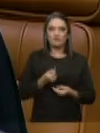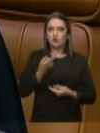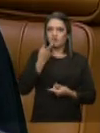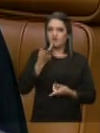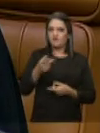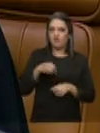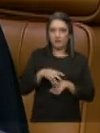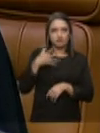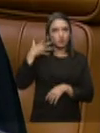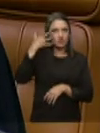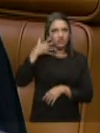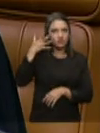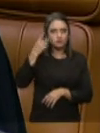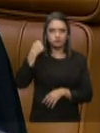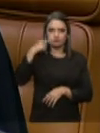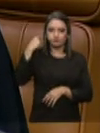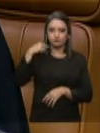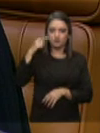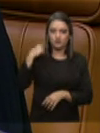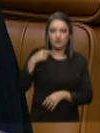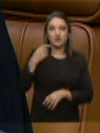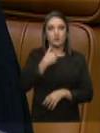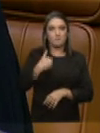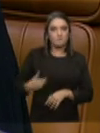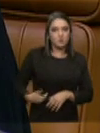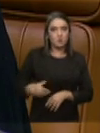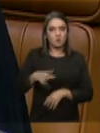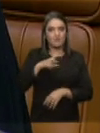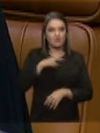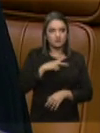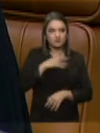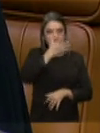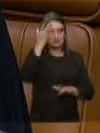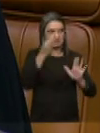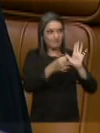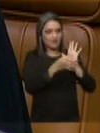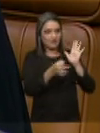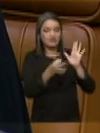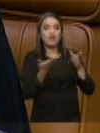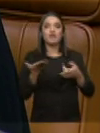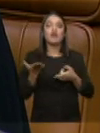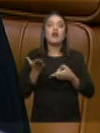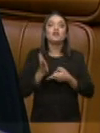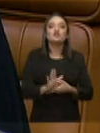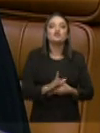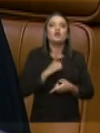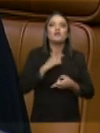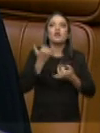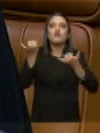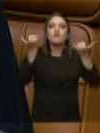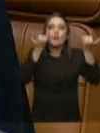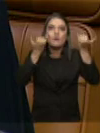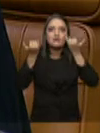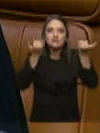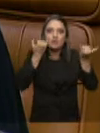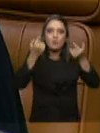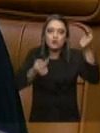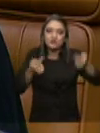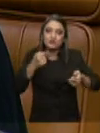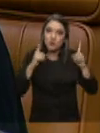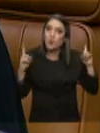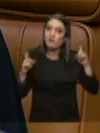dos advogados privados e dos pareceristas que ajudaram a iluminar uma discussão extremamente complexa e que